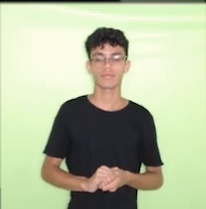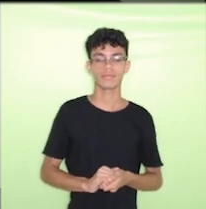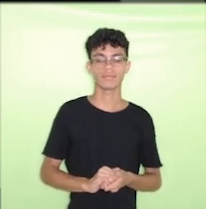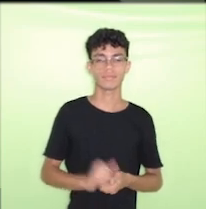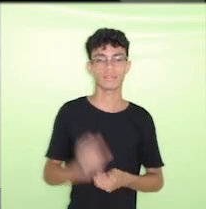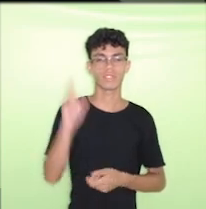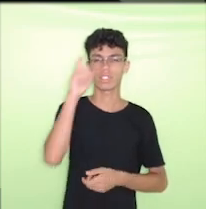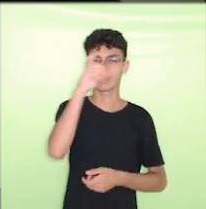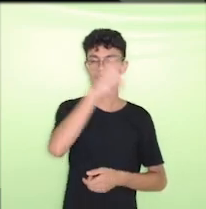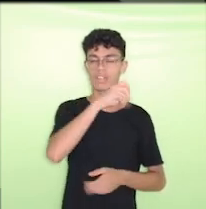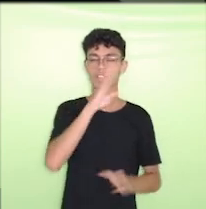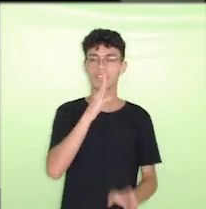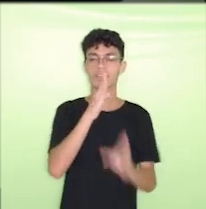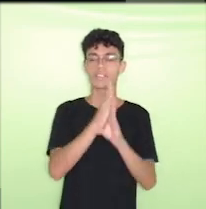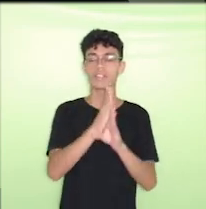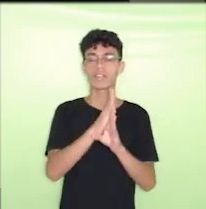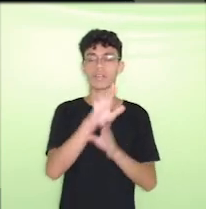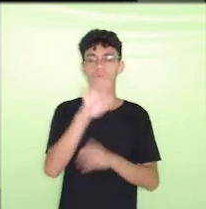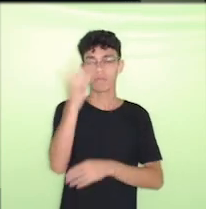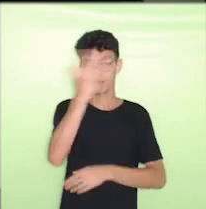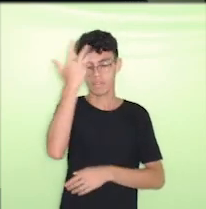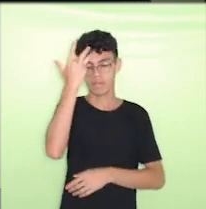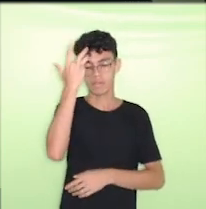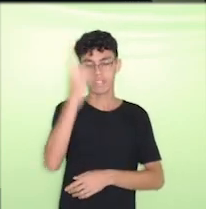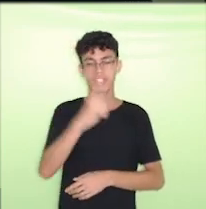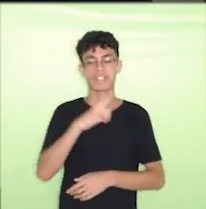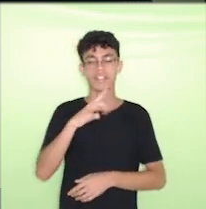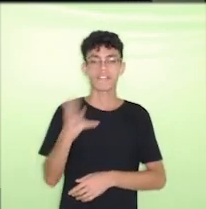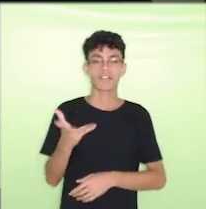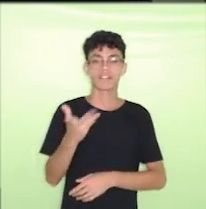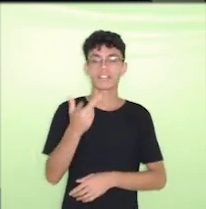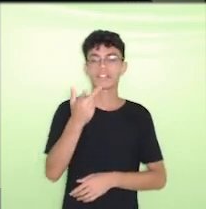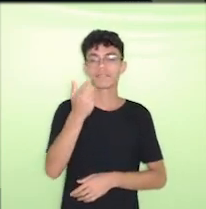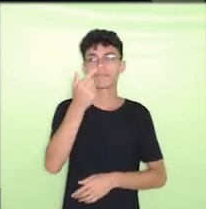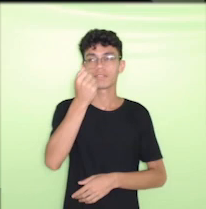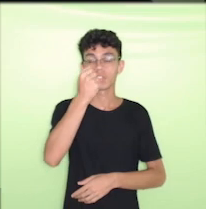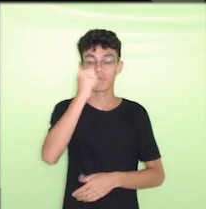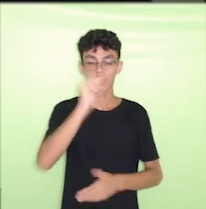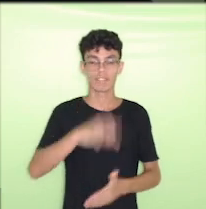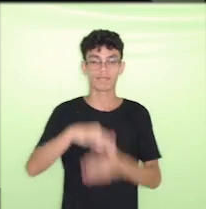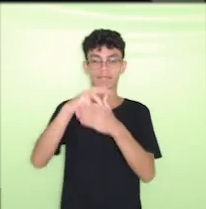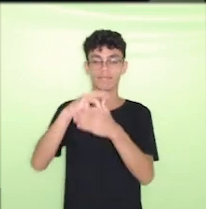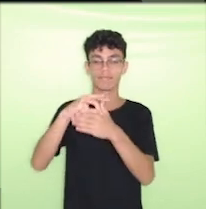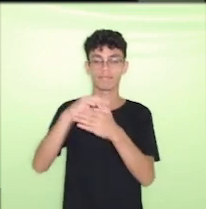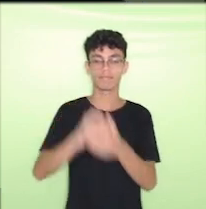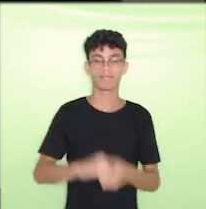Será difícil encontrar alguém com tanta vocação para a liderança.